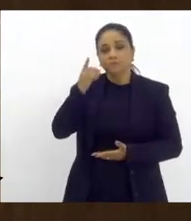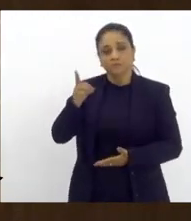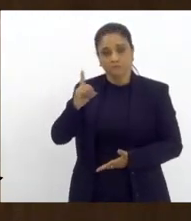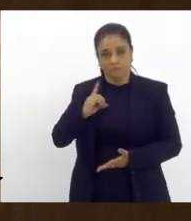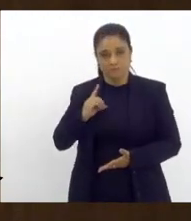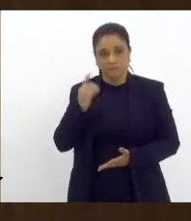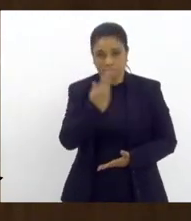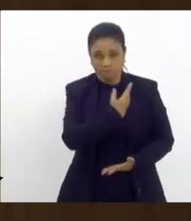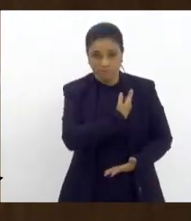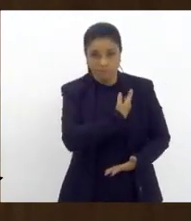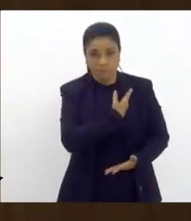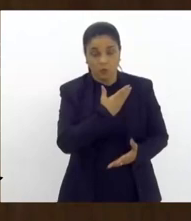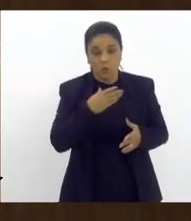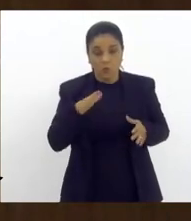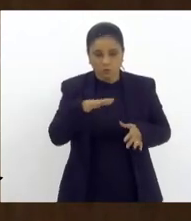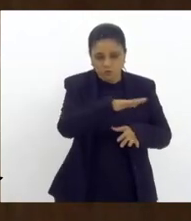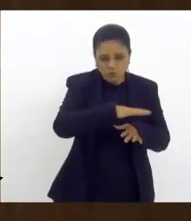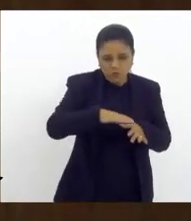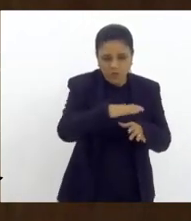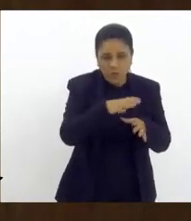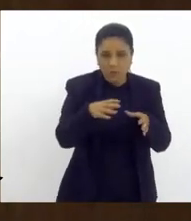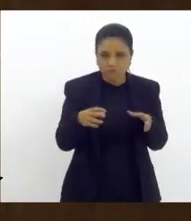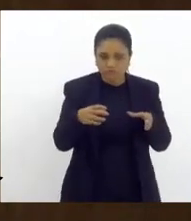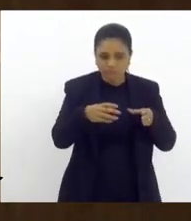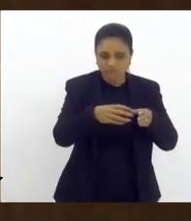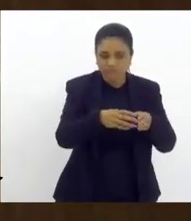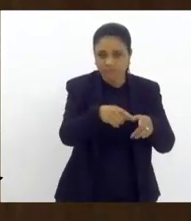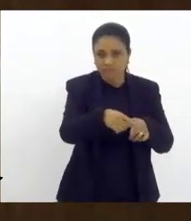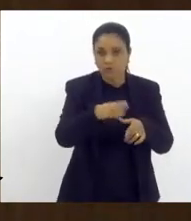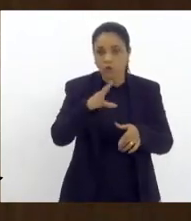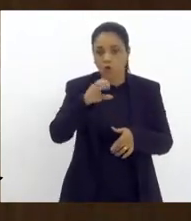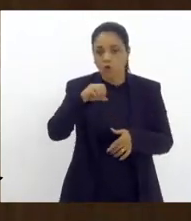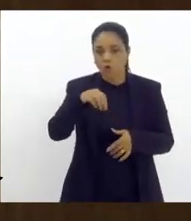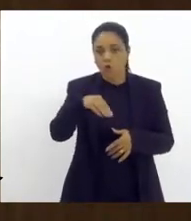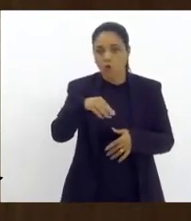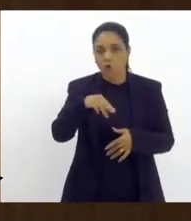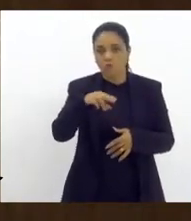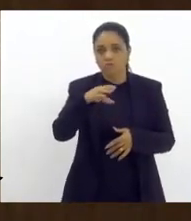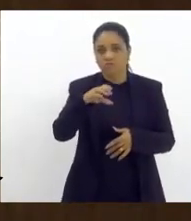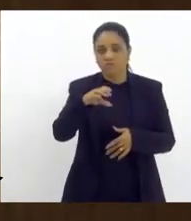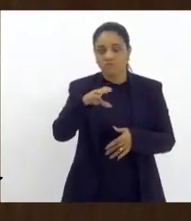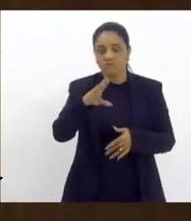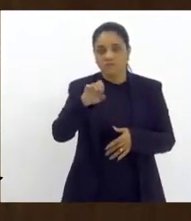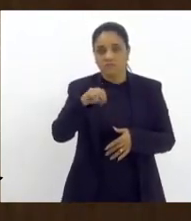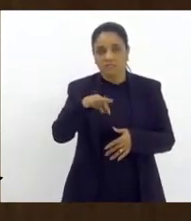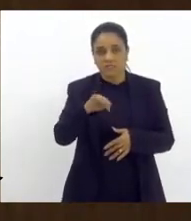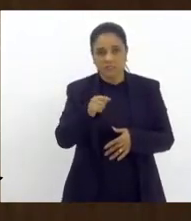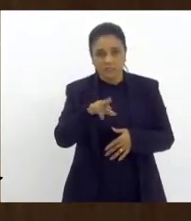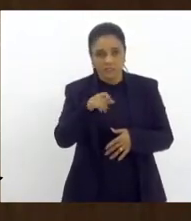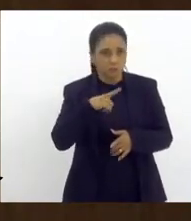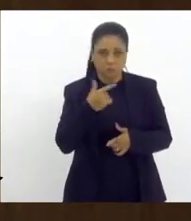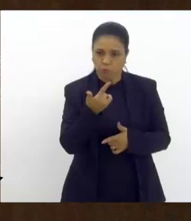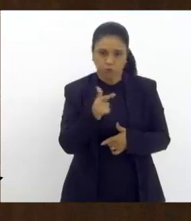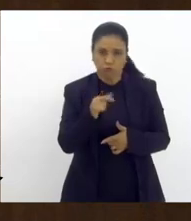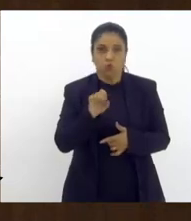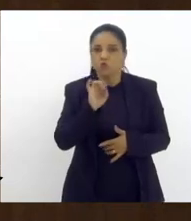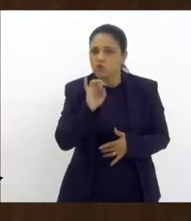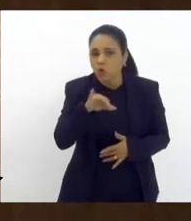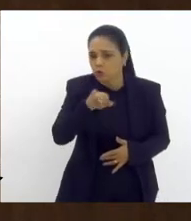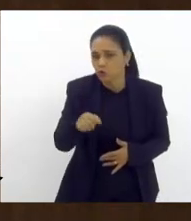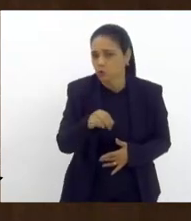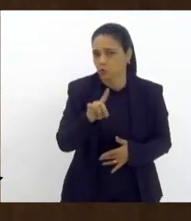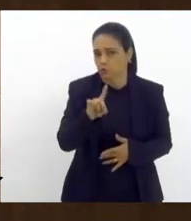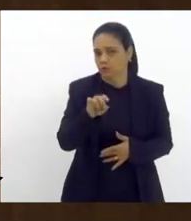que os campos de concentração não tinham só judeus tinham ciganos tinham pessoas com